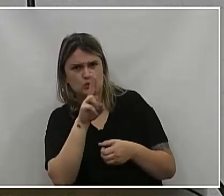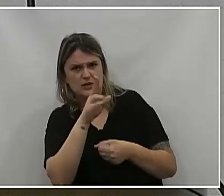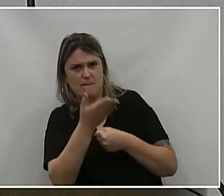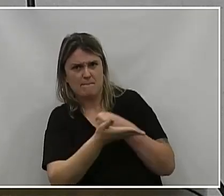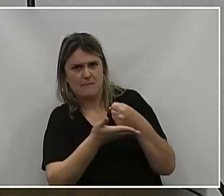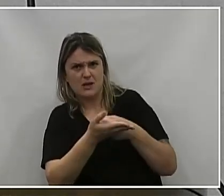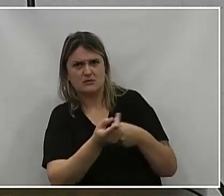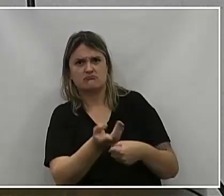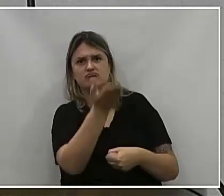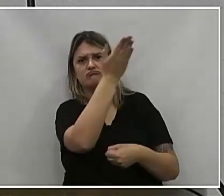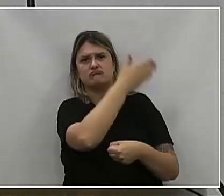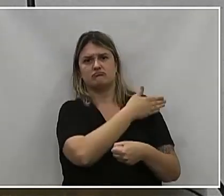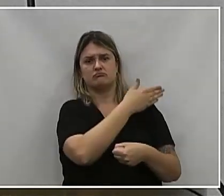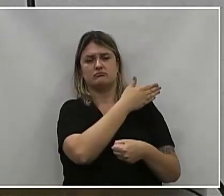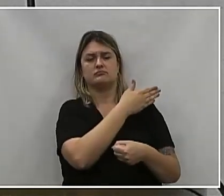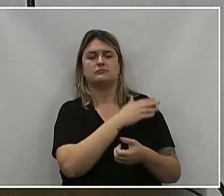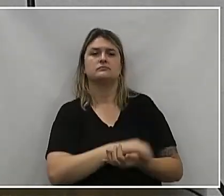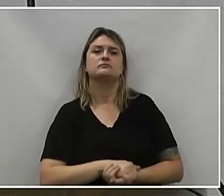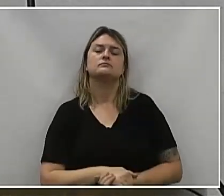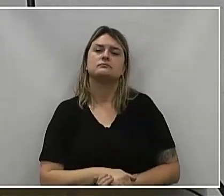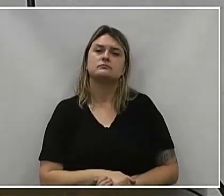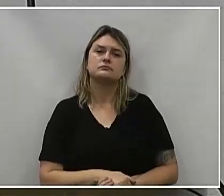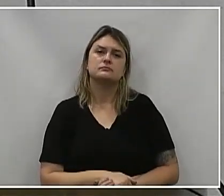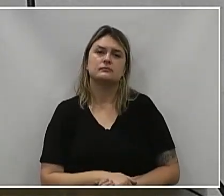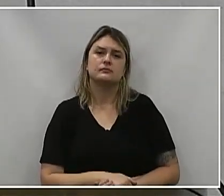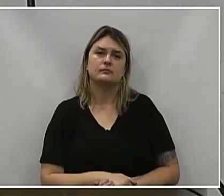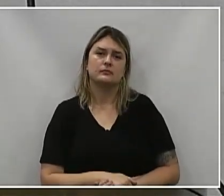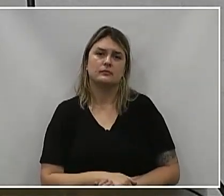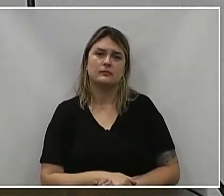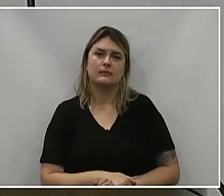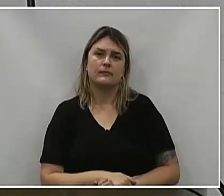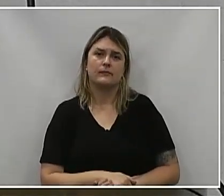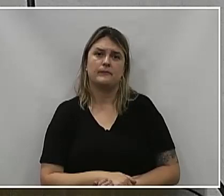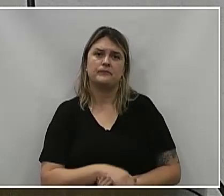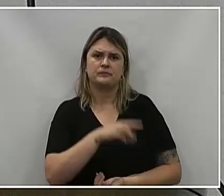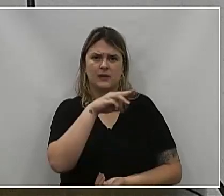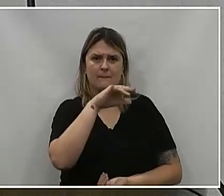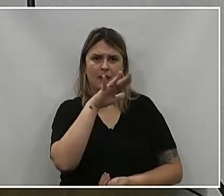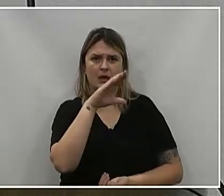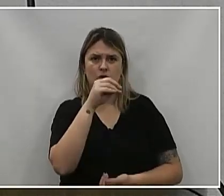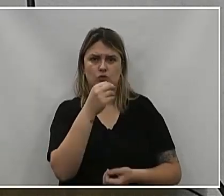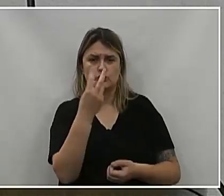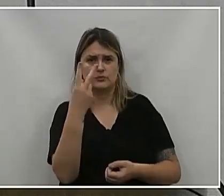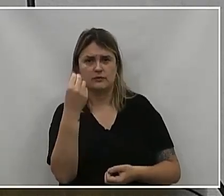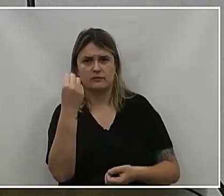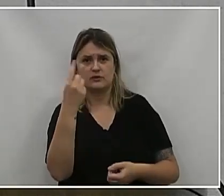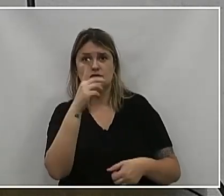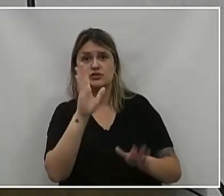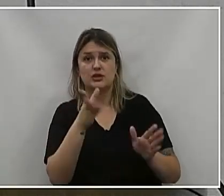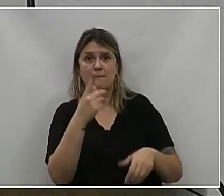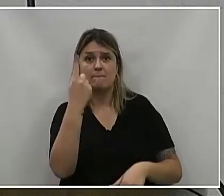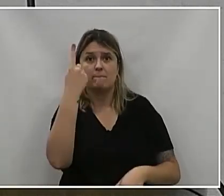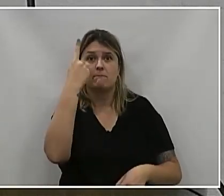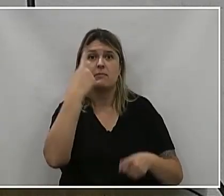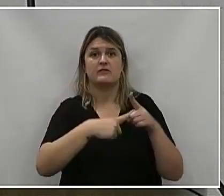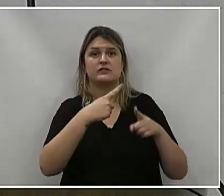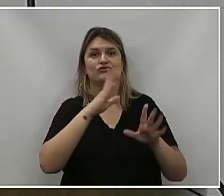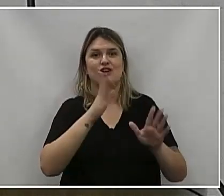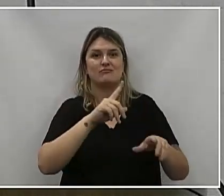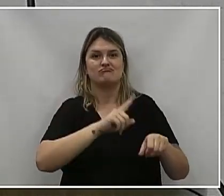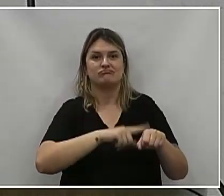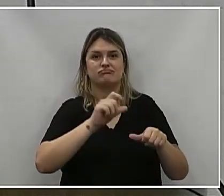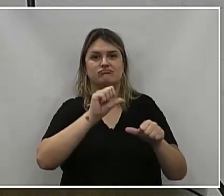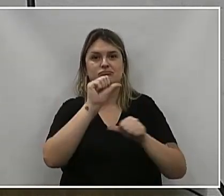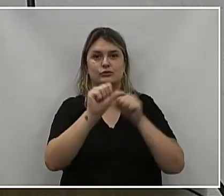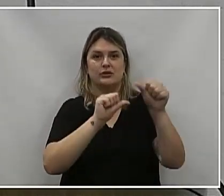indicador de maio de 2019. Então, em maio de 2020, já dispararia o primeiro reajuste. Já